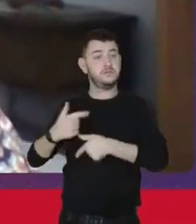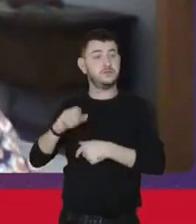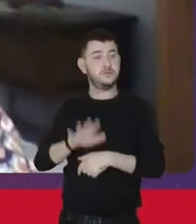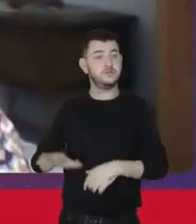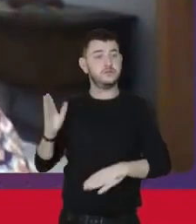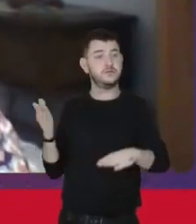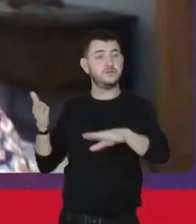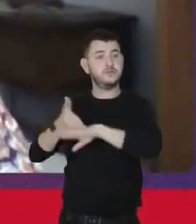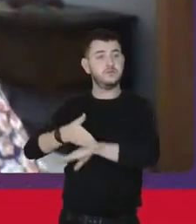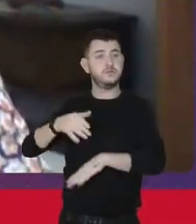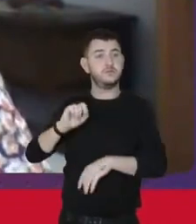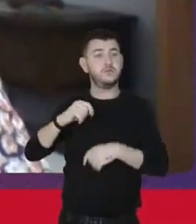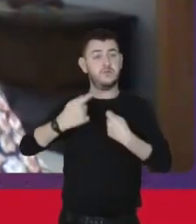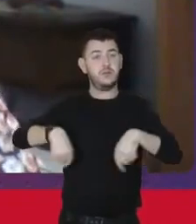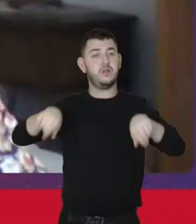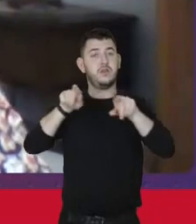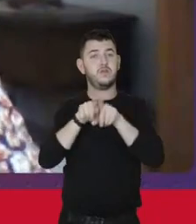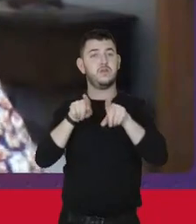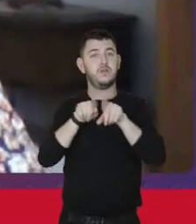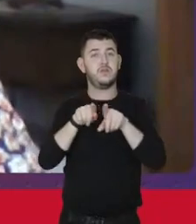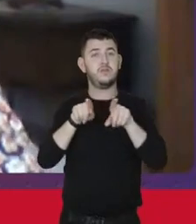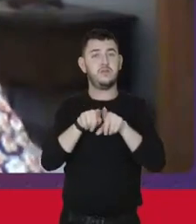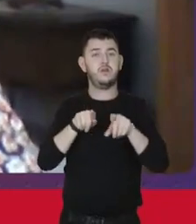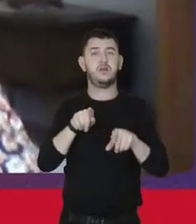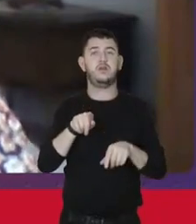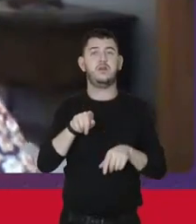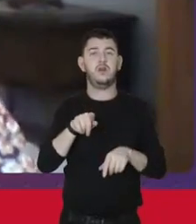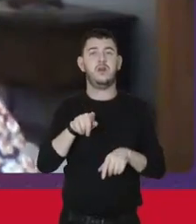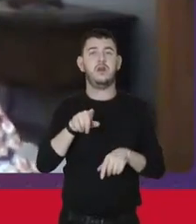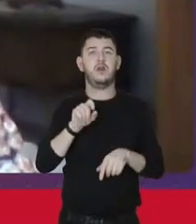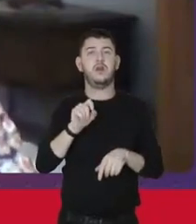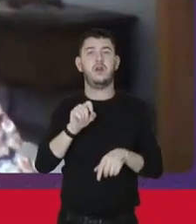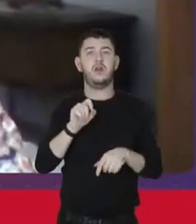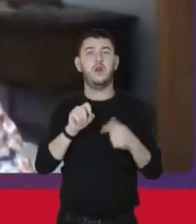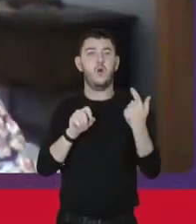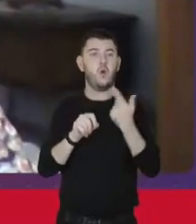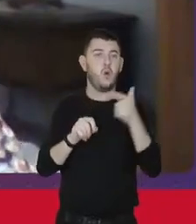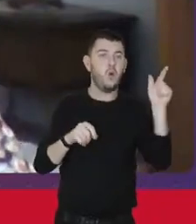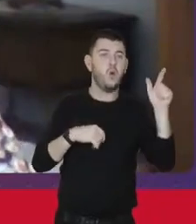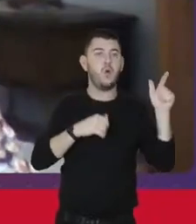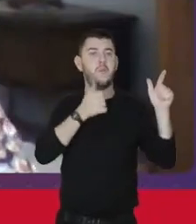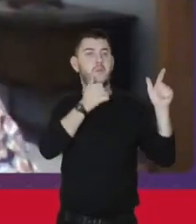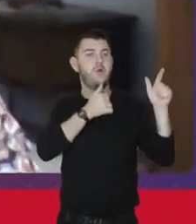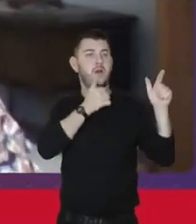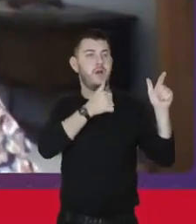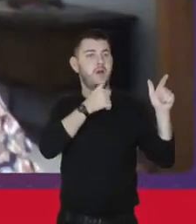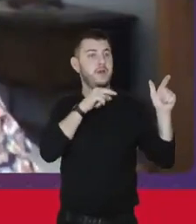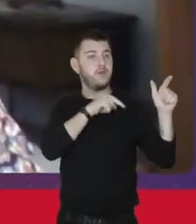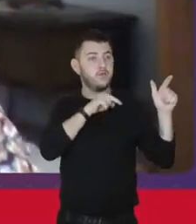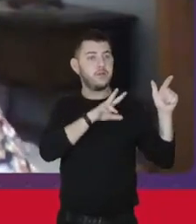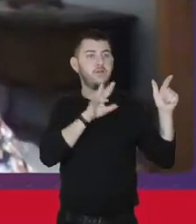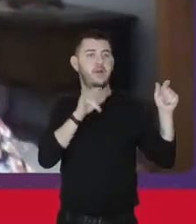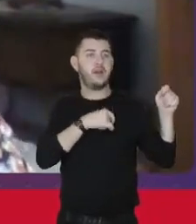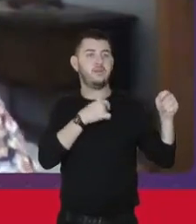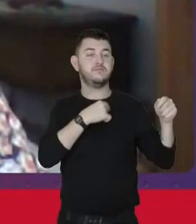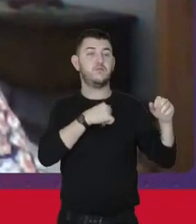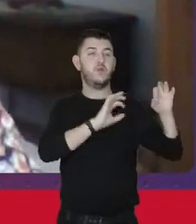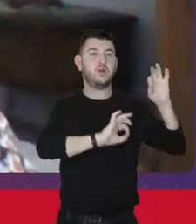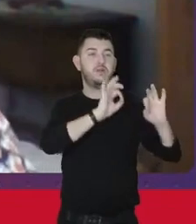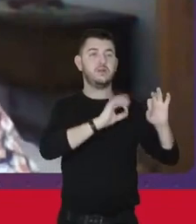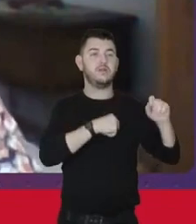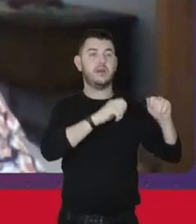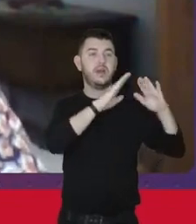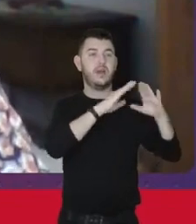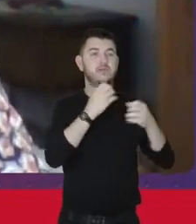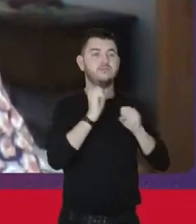tiveram que, vamos dizer, delegar a outras mulheres as tarefas de afazeres domésticos de cuidado.